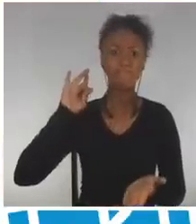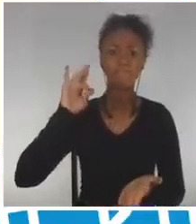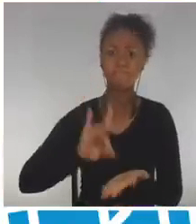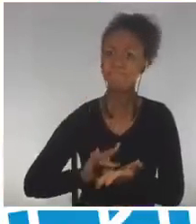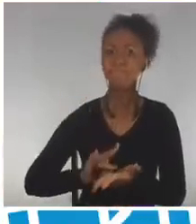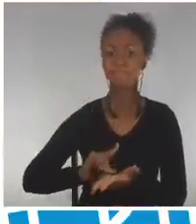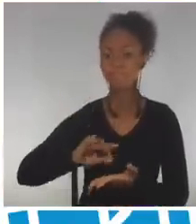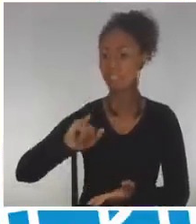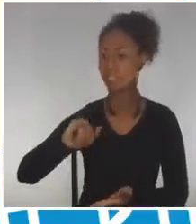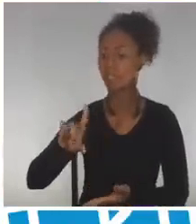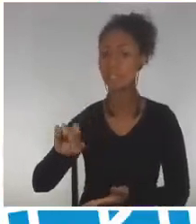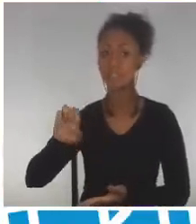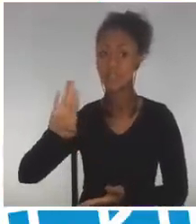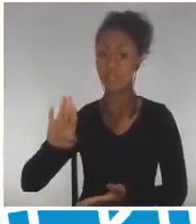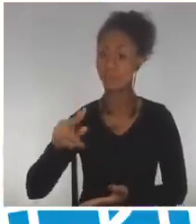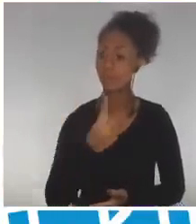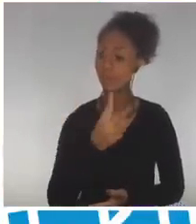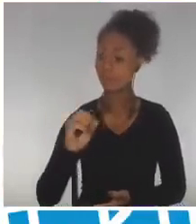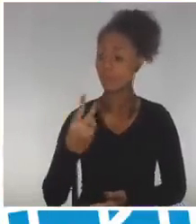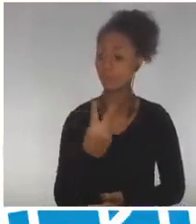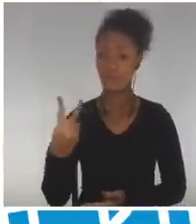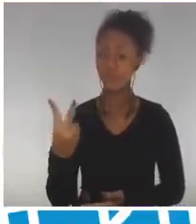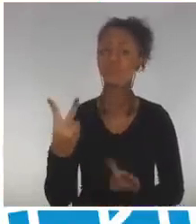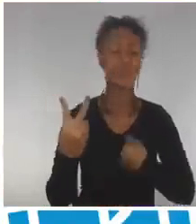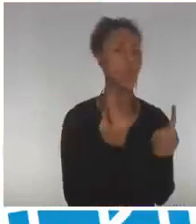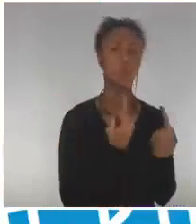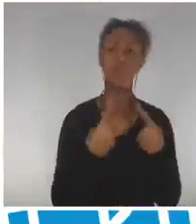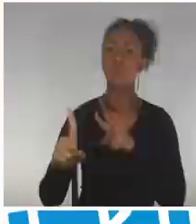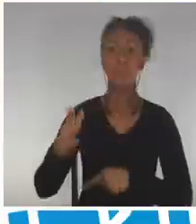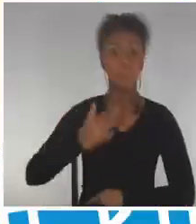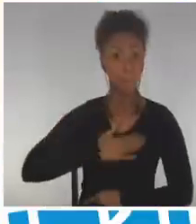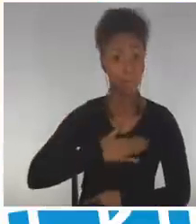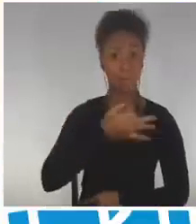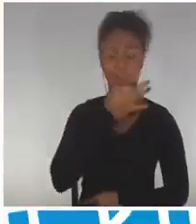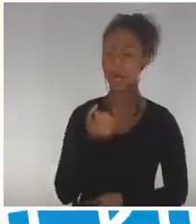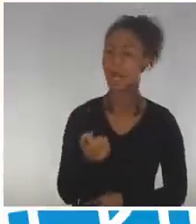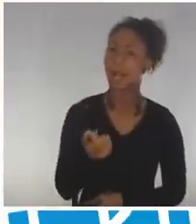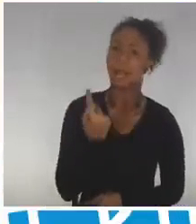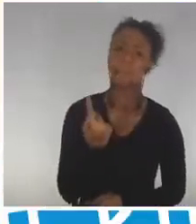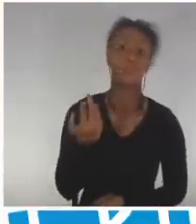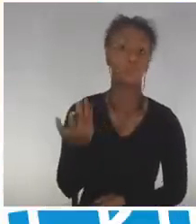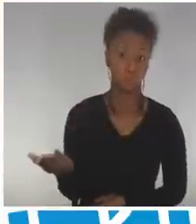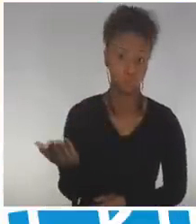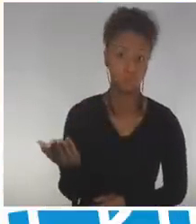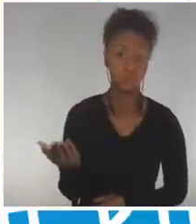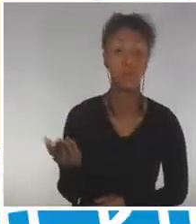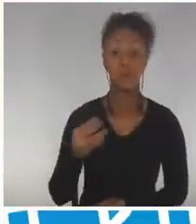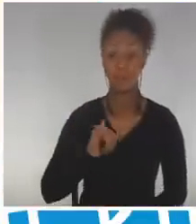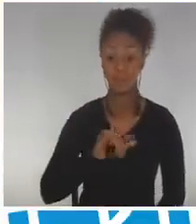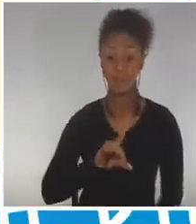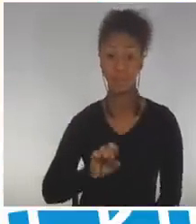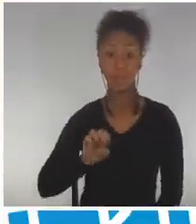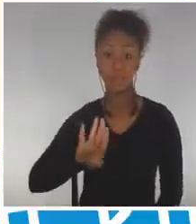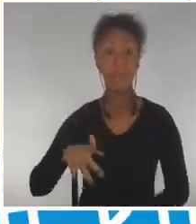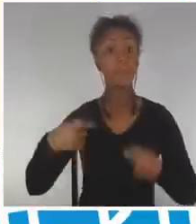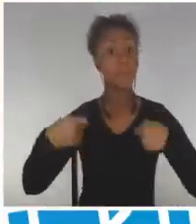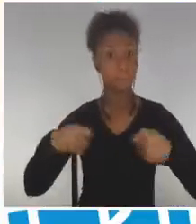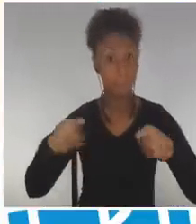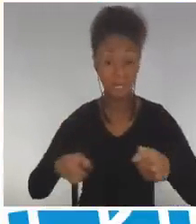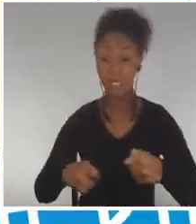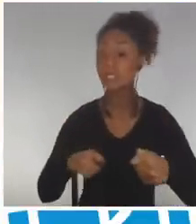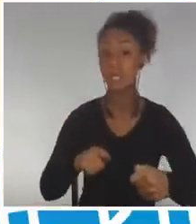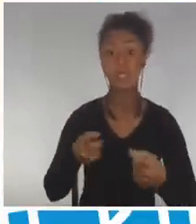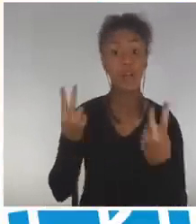de 2022. É um absurdo pensar nisso. O IDEB tem que ser o de